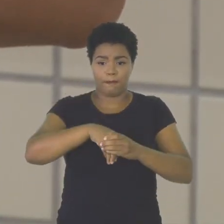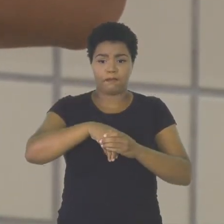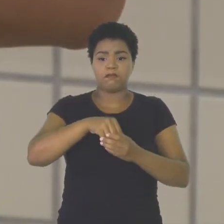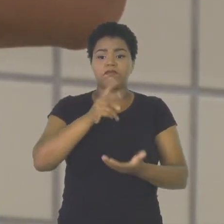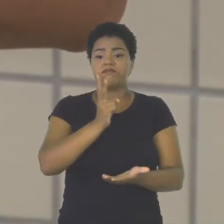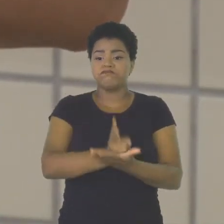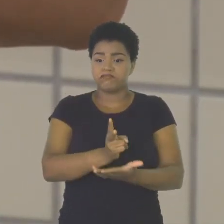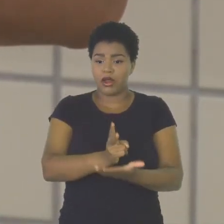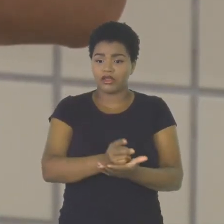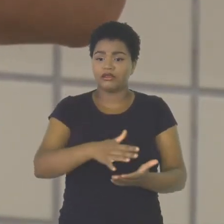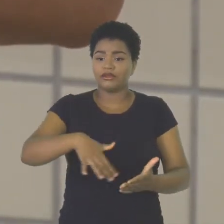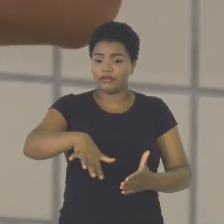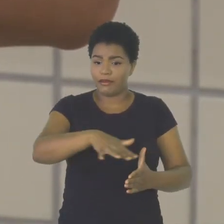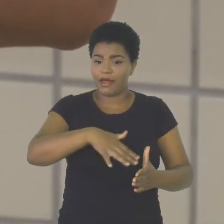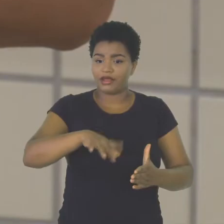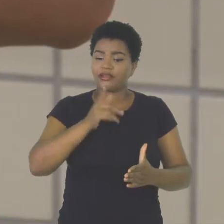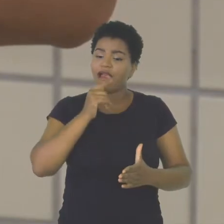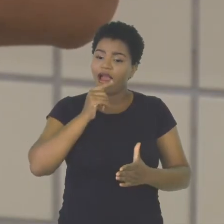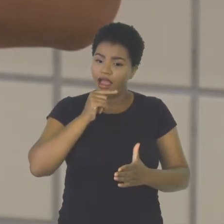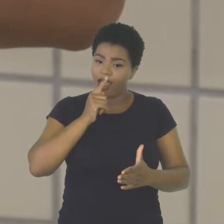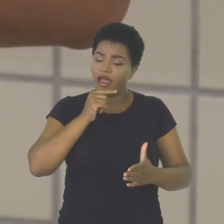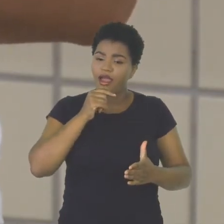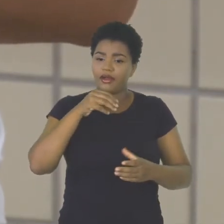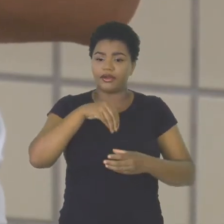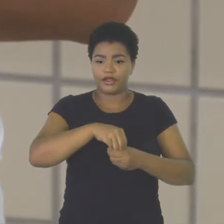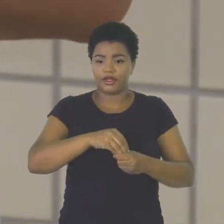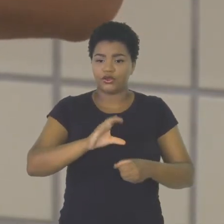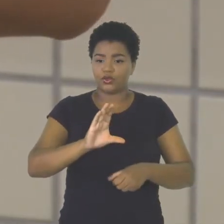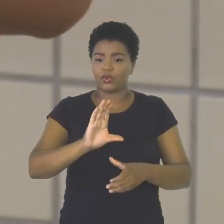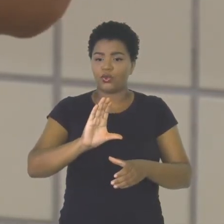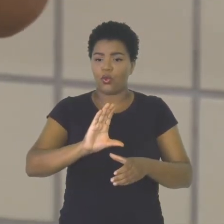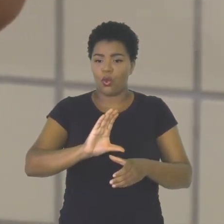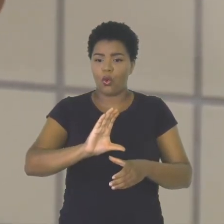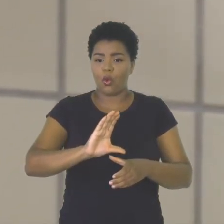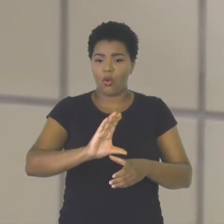que a água estava ocupando dentro do copo. Então, essa